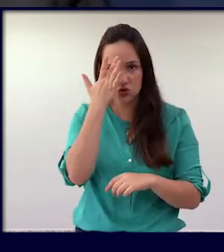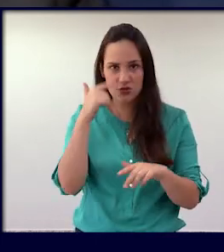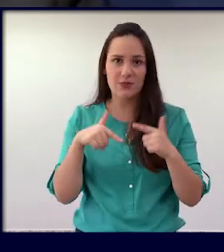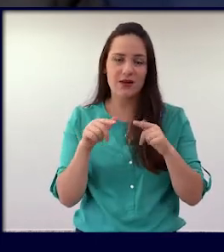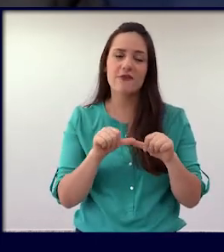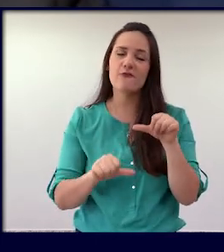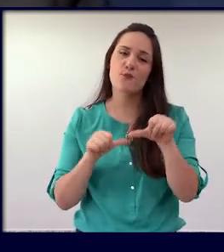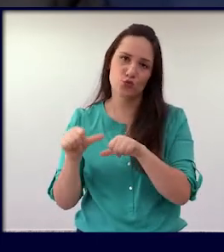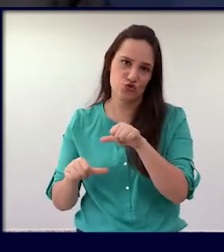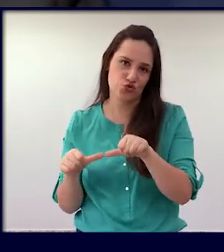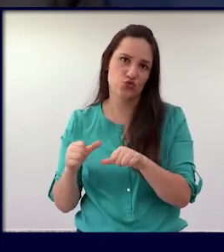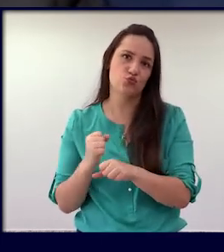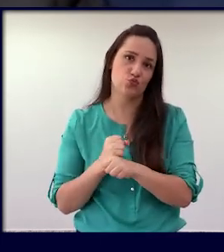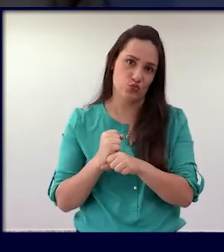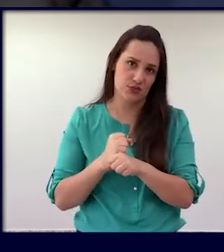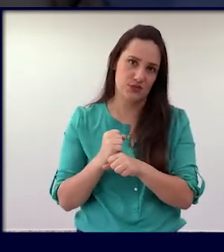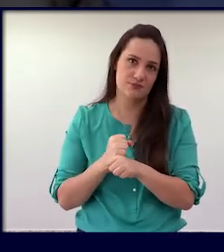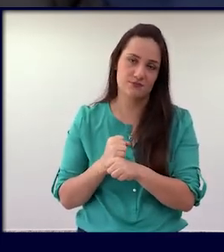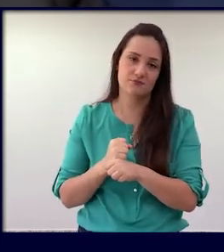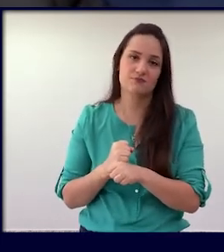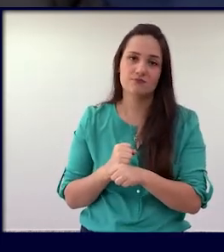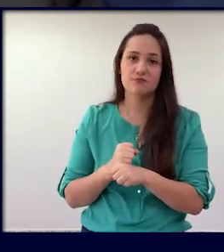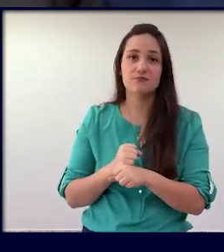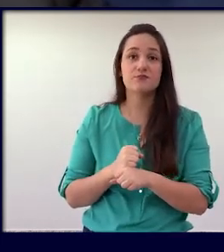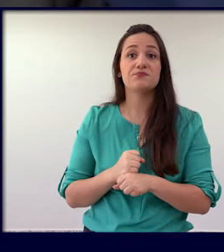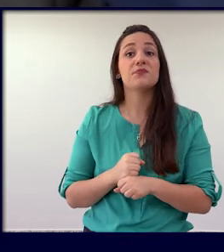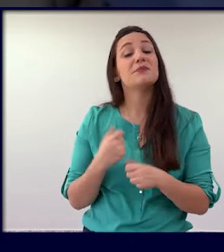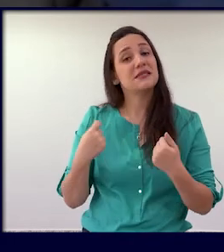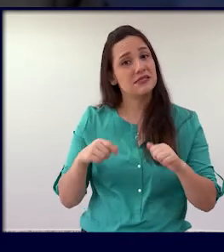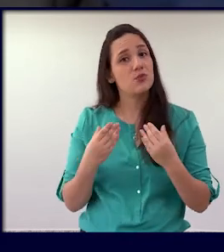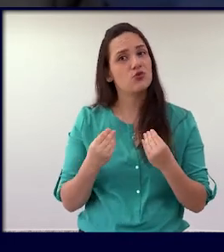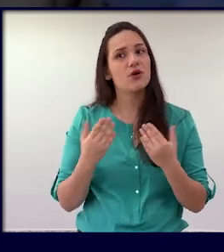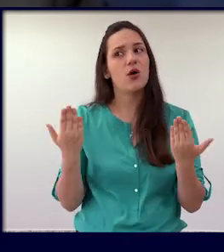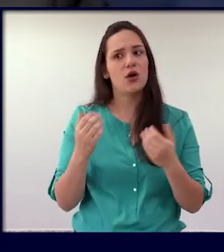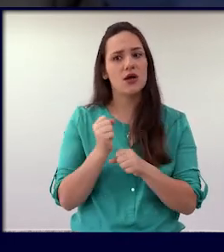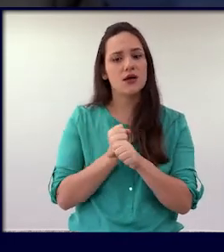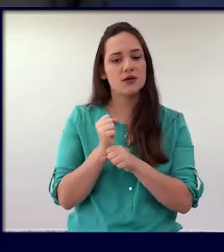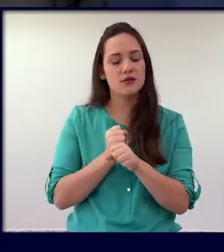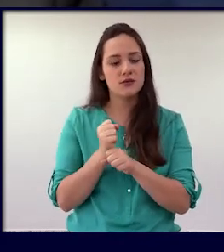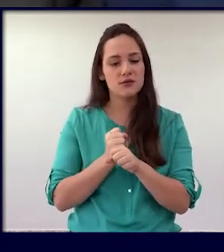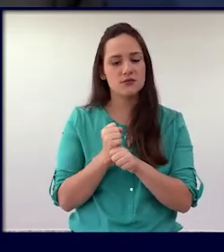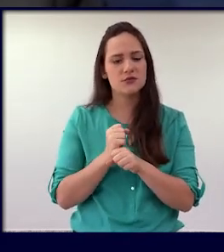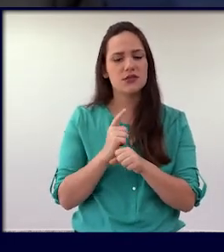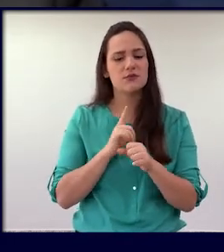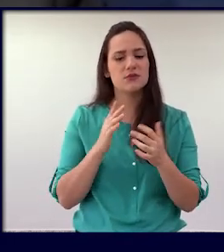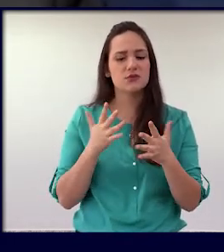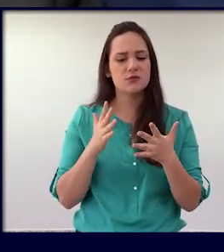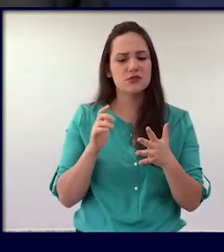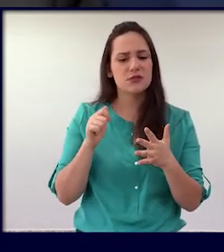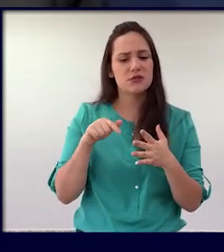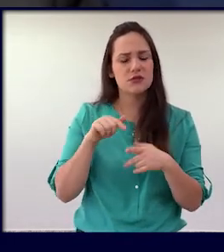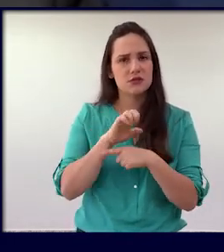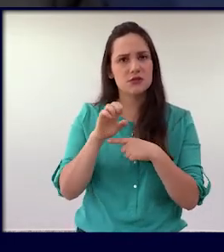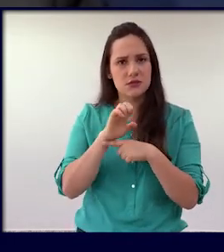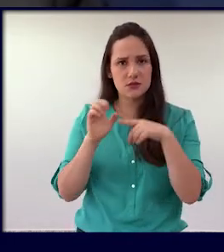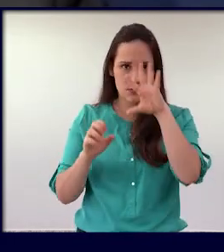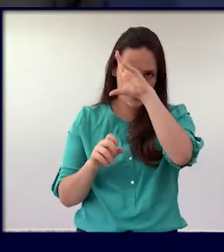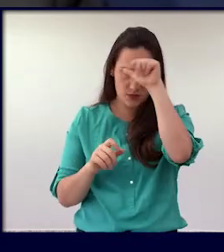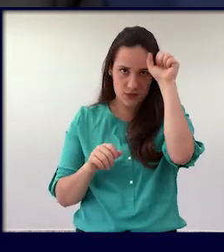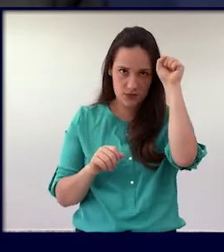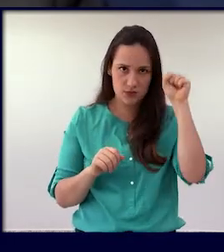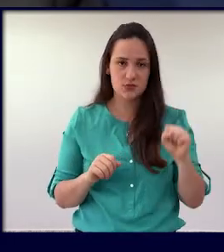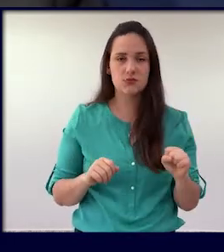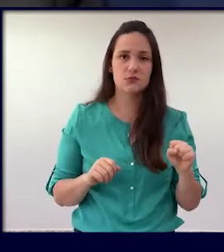varia, sim, Alex, e são necessários muitos eleitores. Esse ano nós estamos